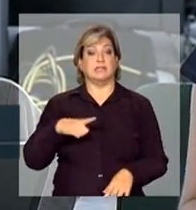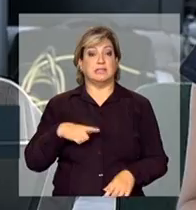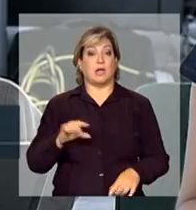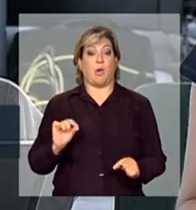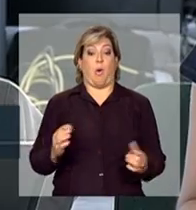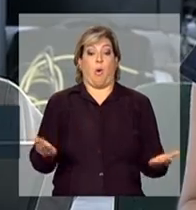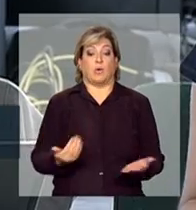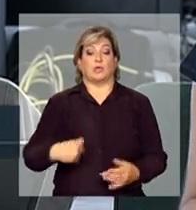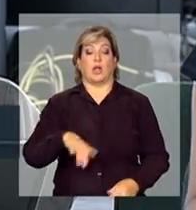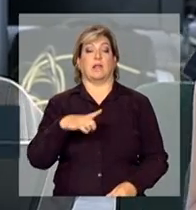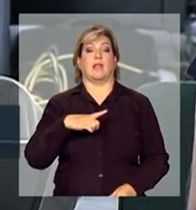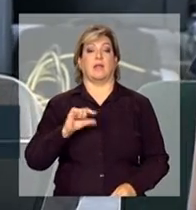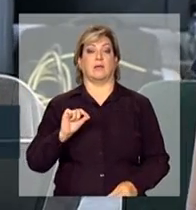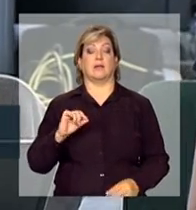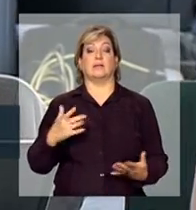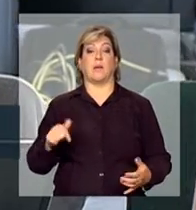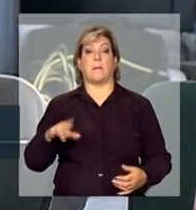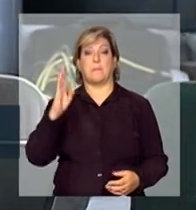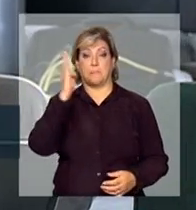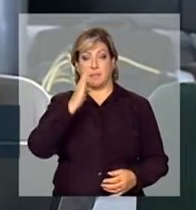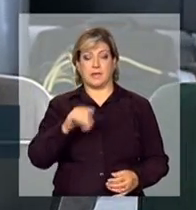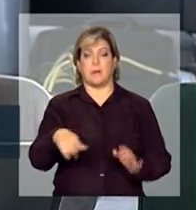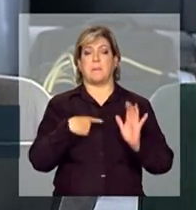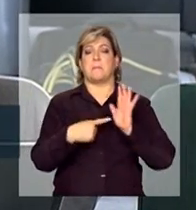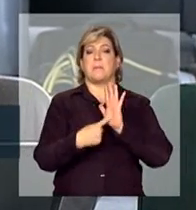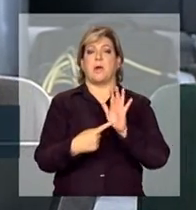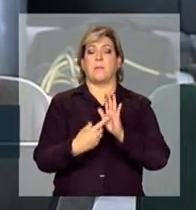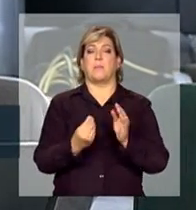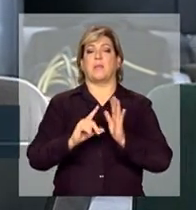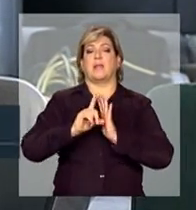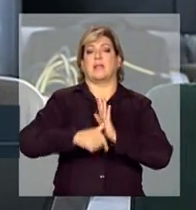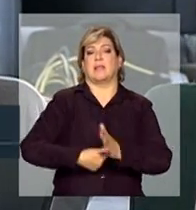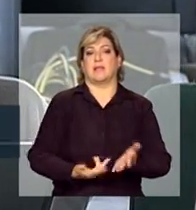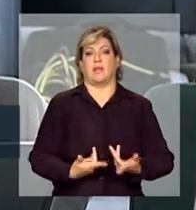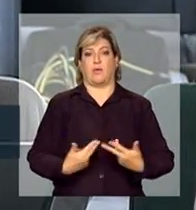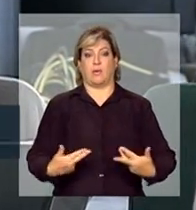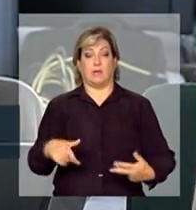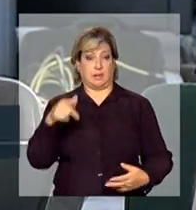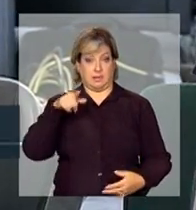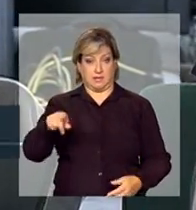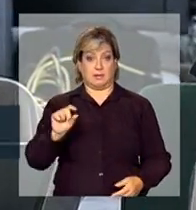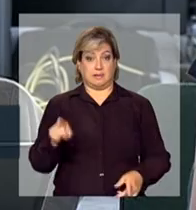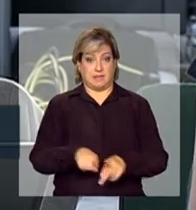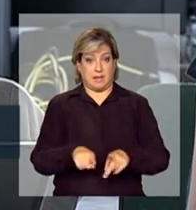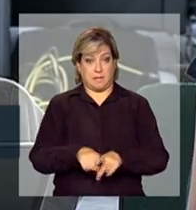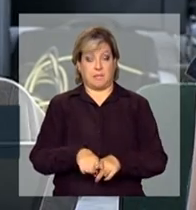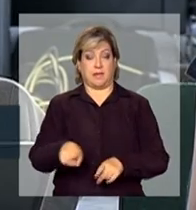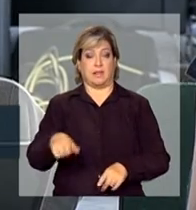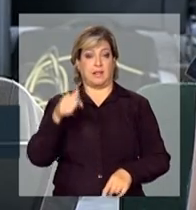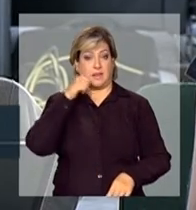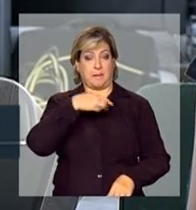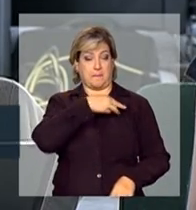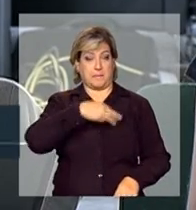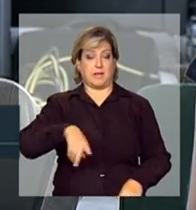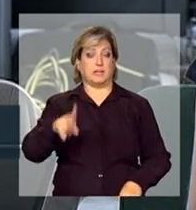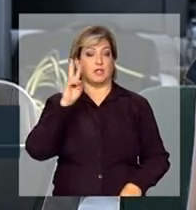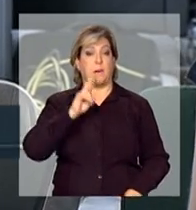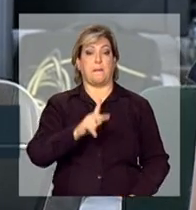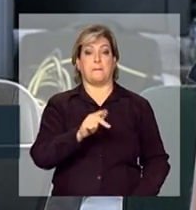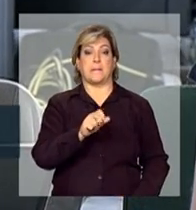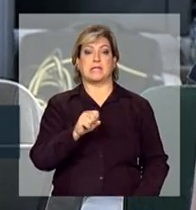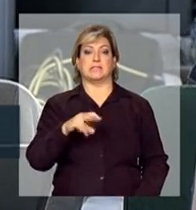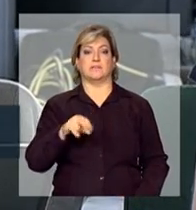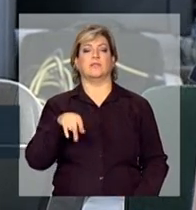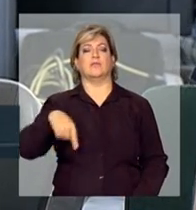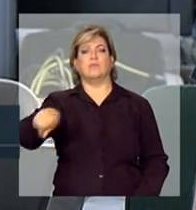então diante dessas desses exemplos e eh insistindo até pra ministra também nessa questão do passivo os senhores